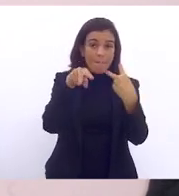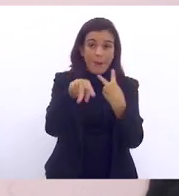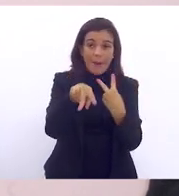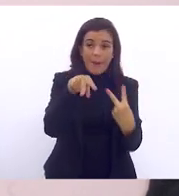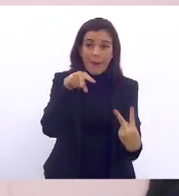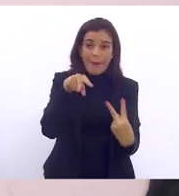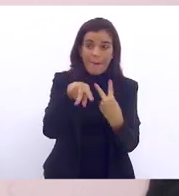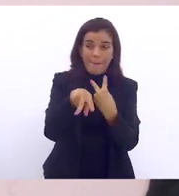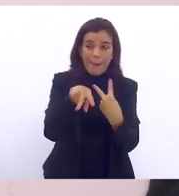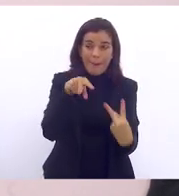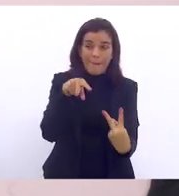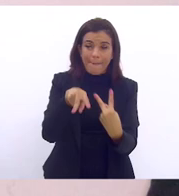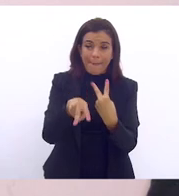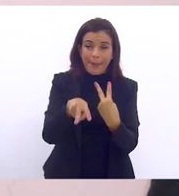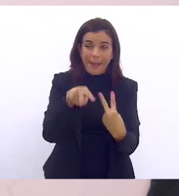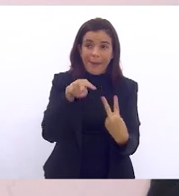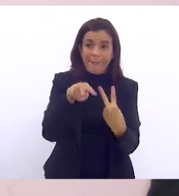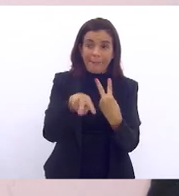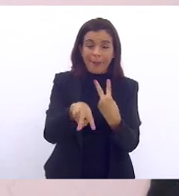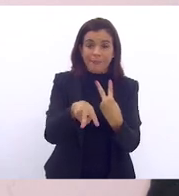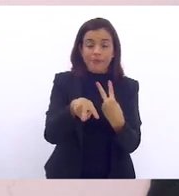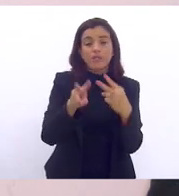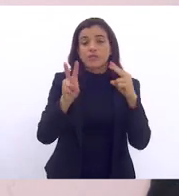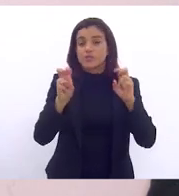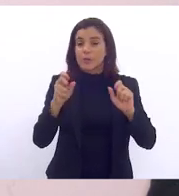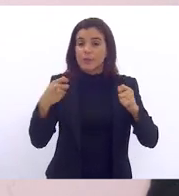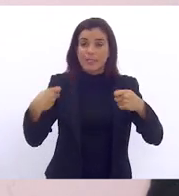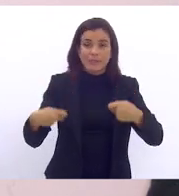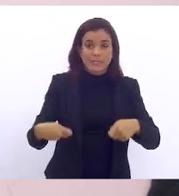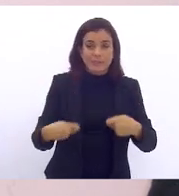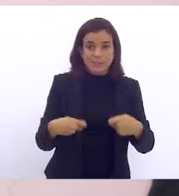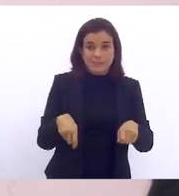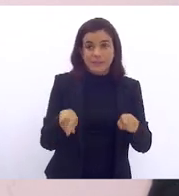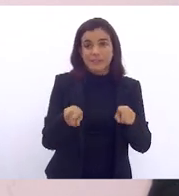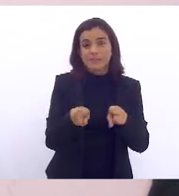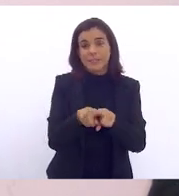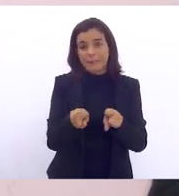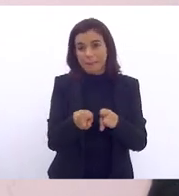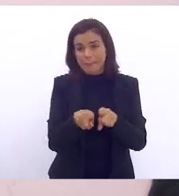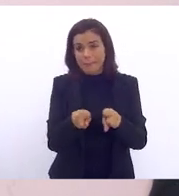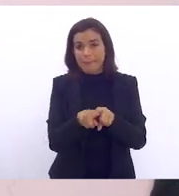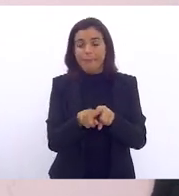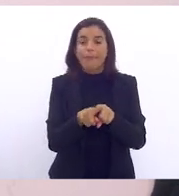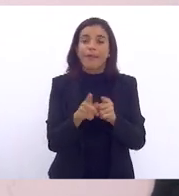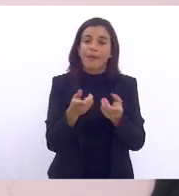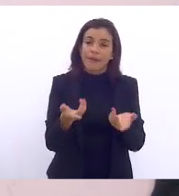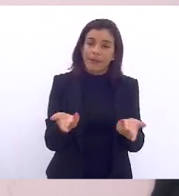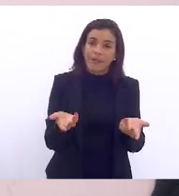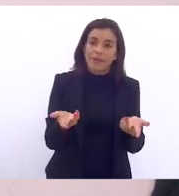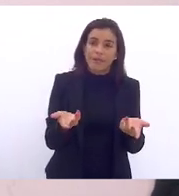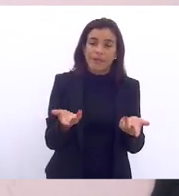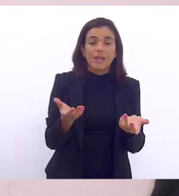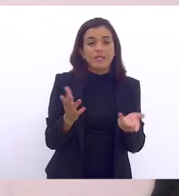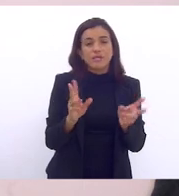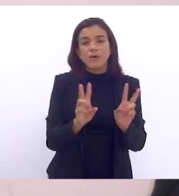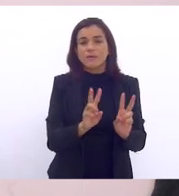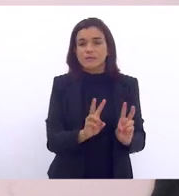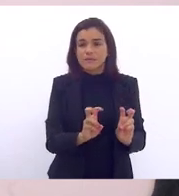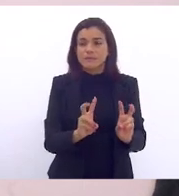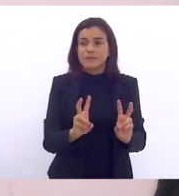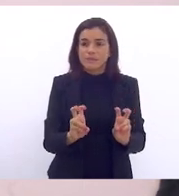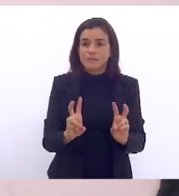questão da Necessidade talvez de de algumas desapropriações então esses são temas